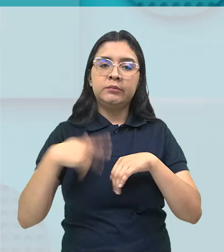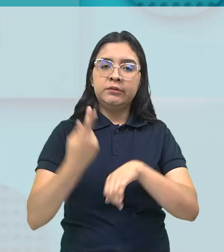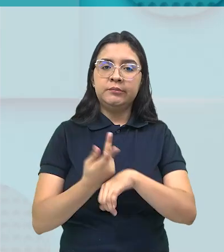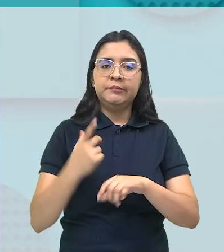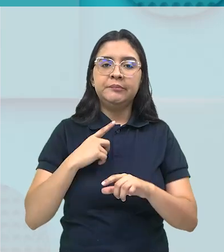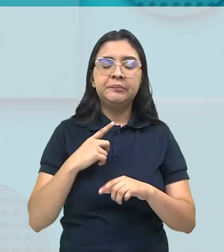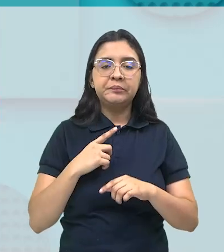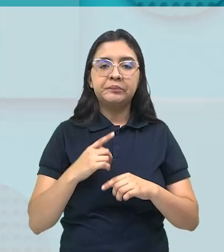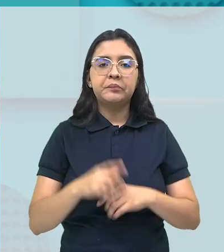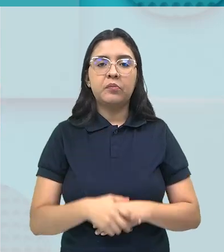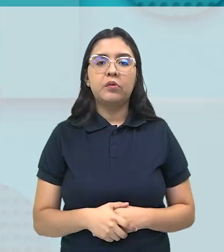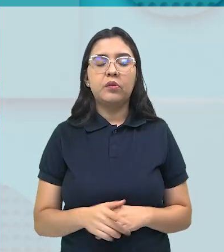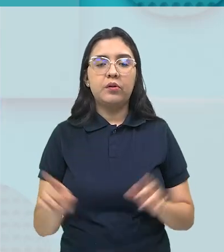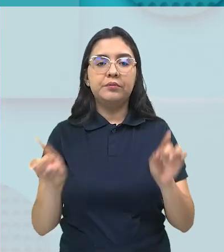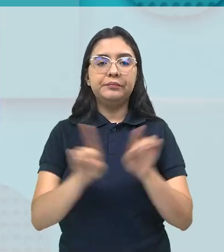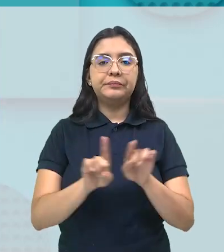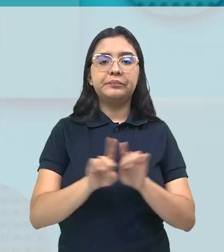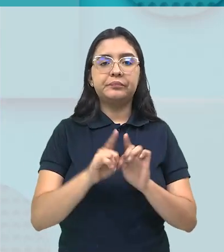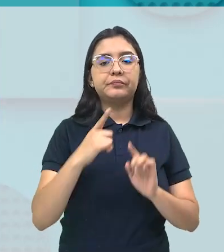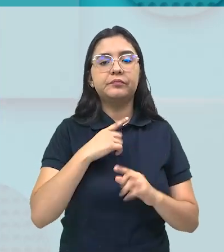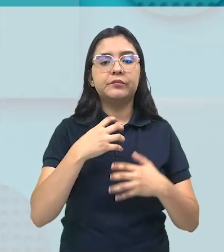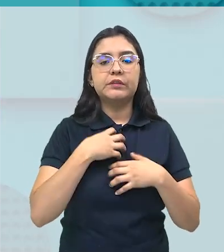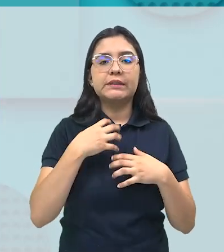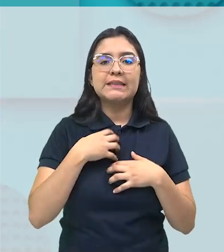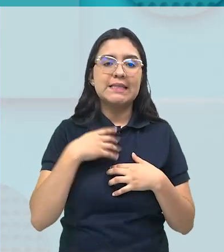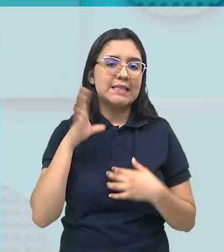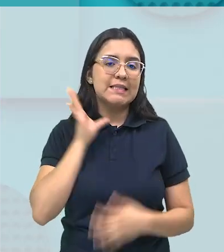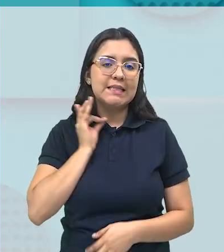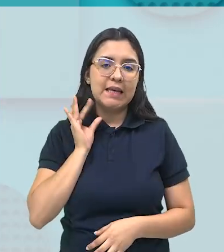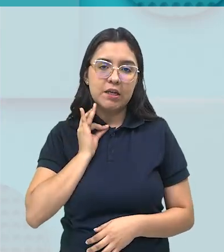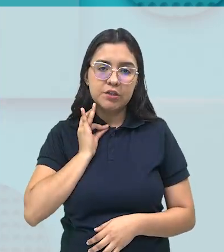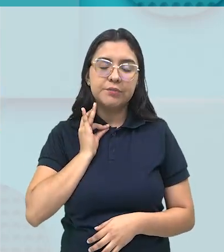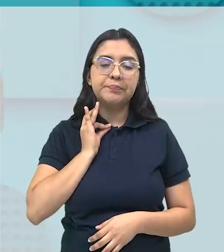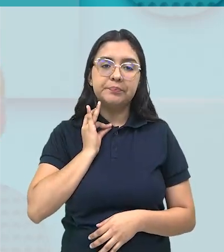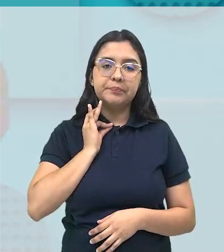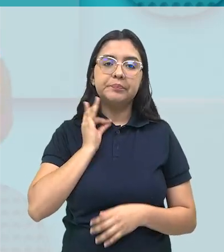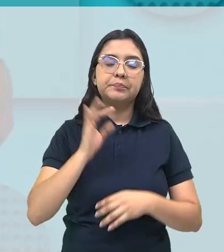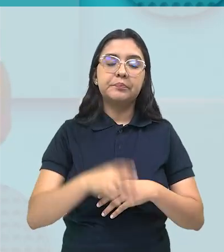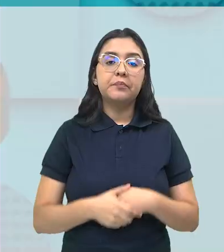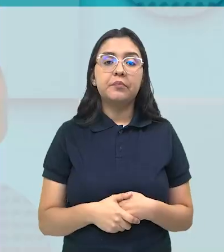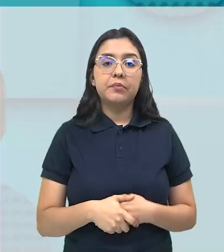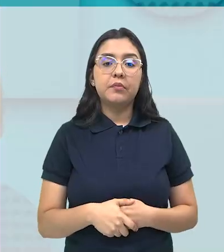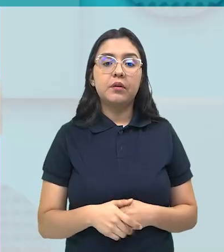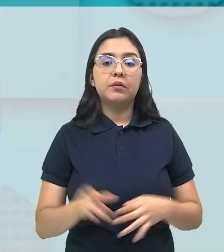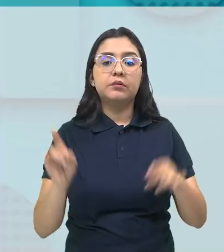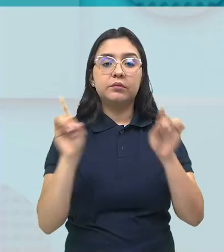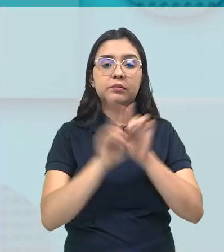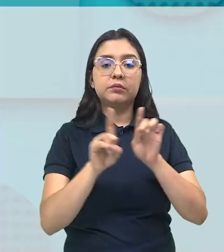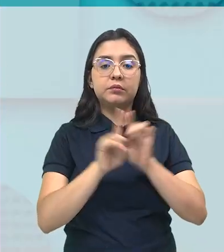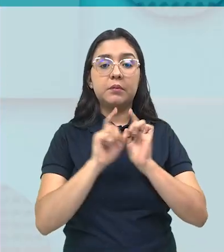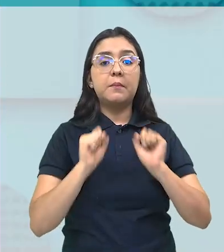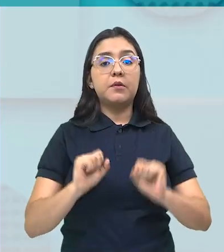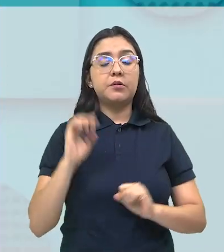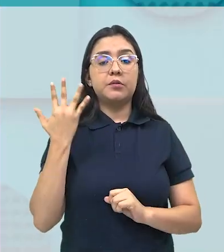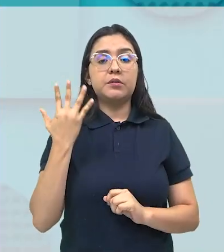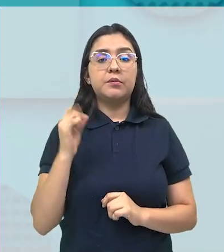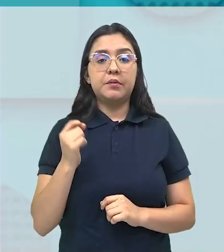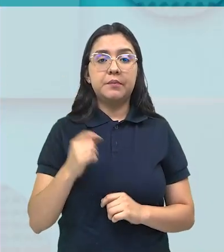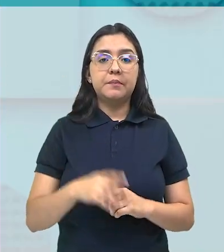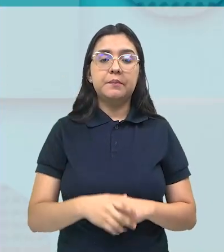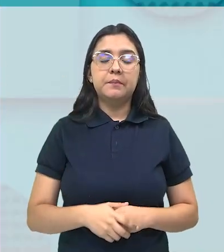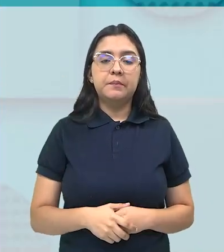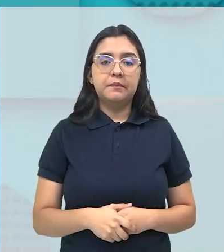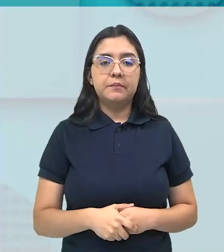tempo. Ela tem sintomas de muita sede e também pode acontecer